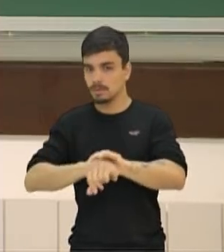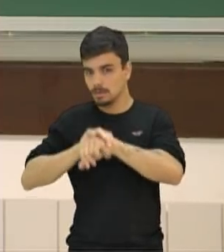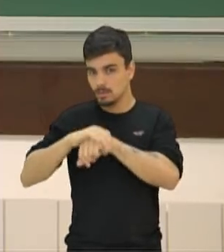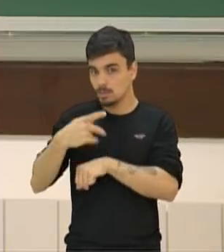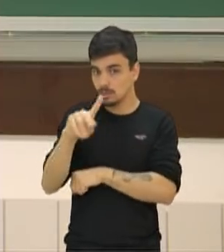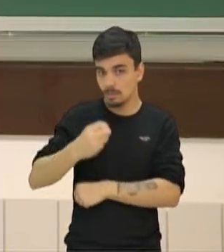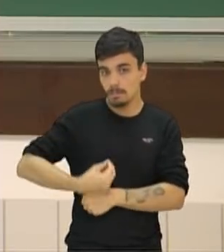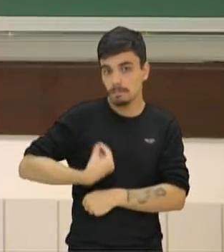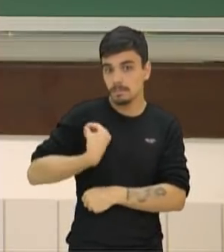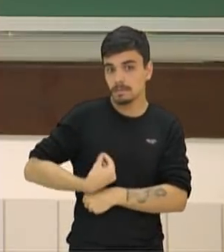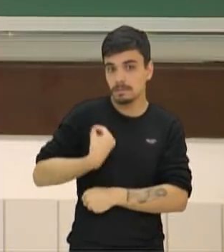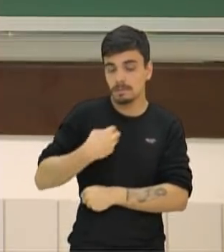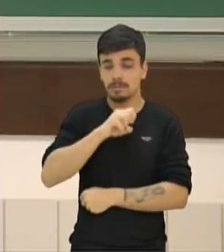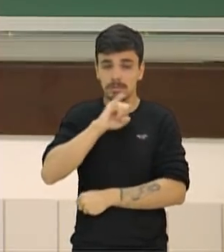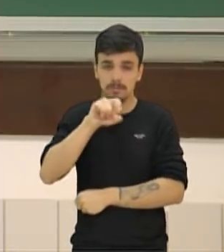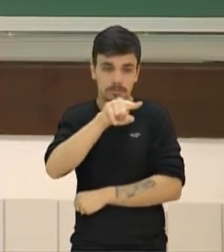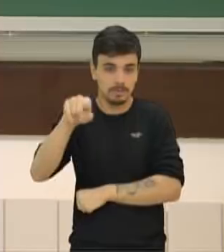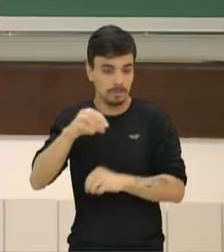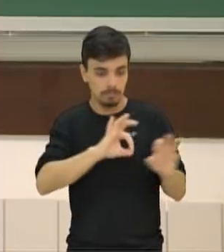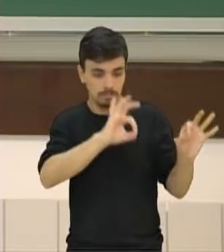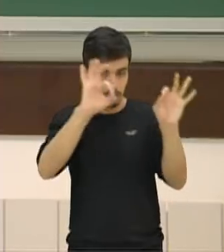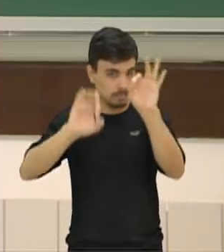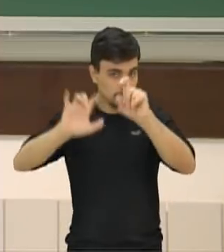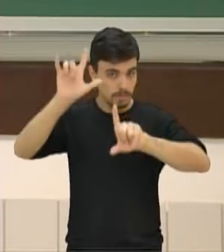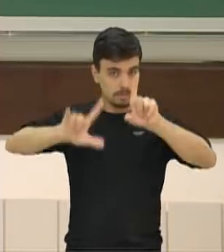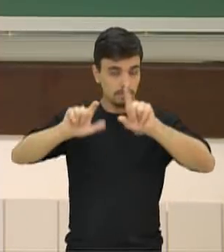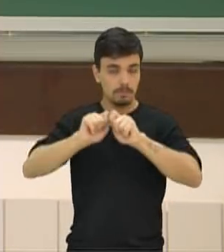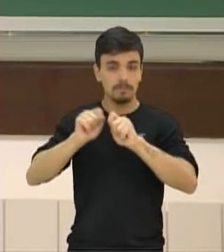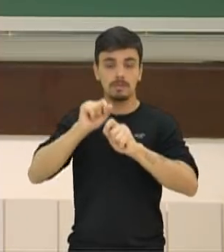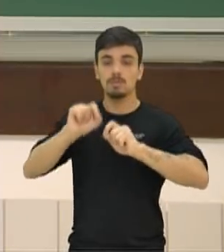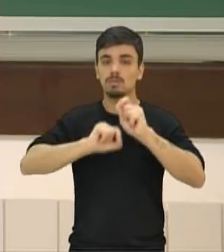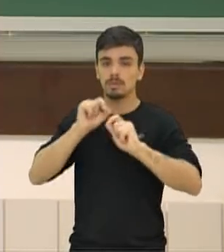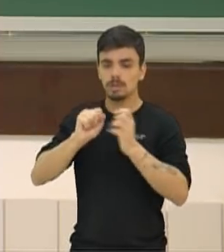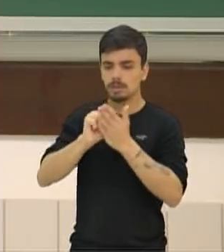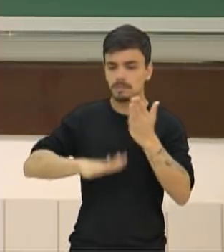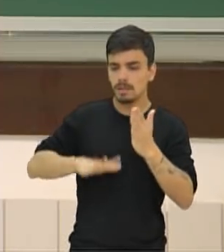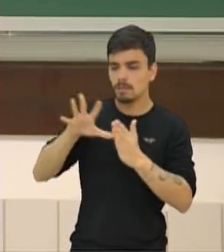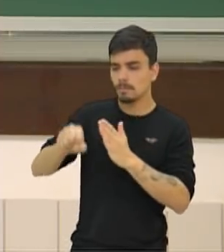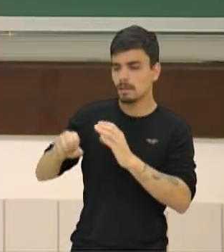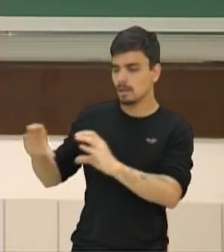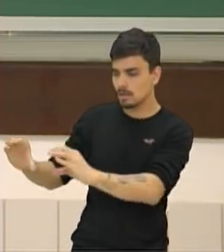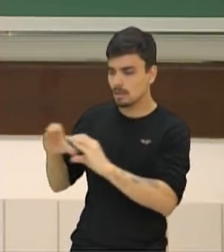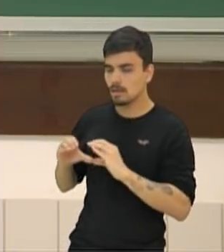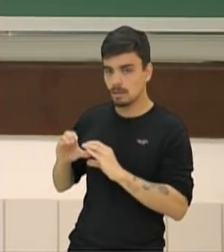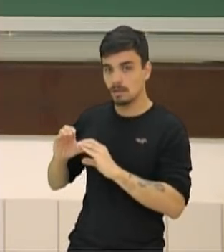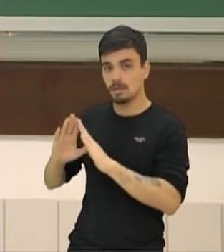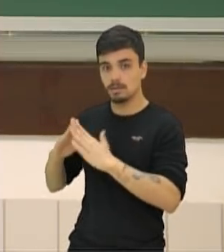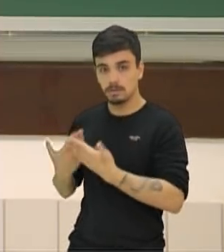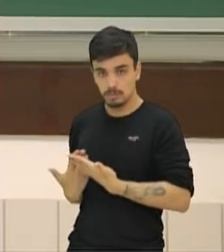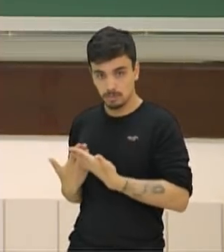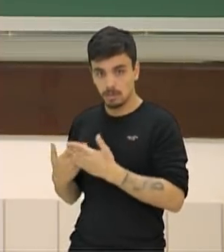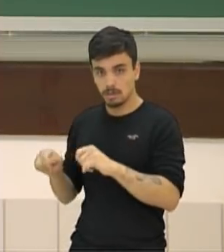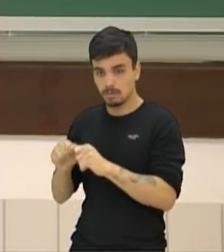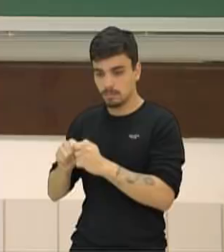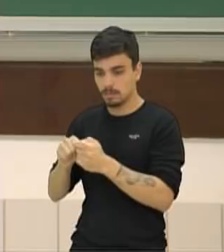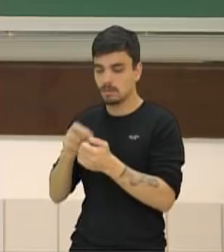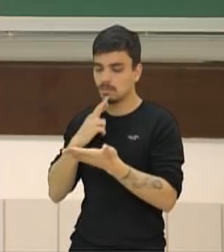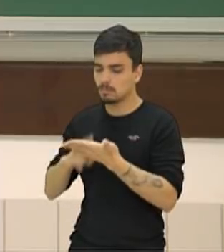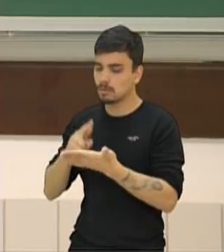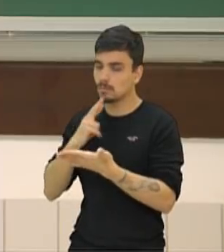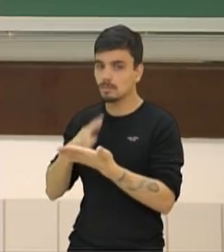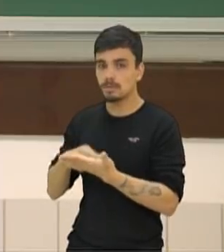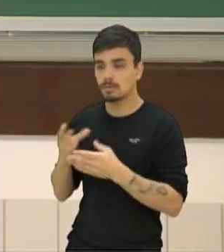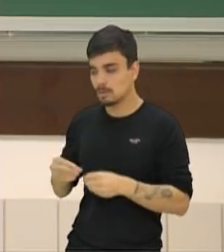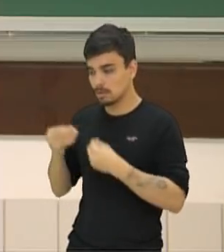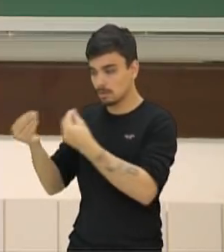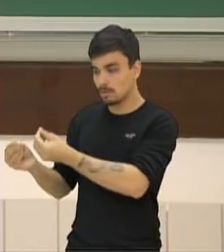presença. E quem está assistindo pela televisão, lembrar de fazer as atividades, né? Pegar no colégio, fazer e devolver essas atividades para o